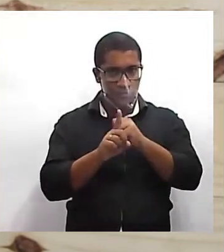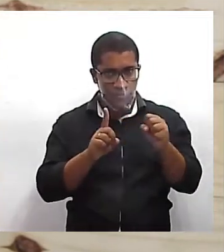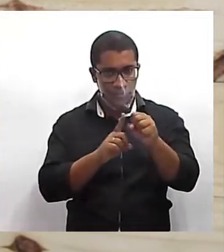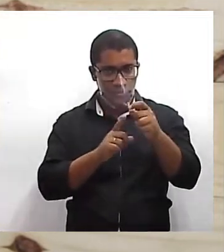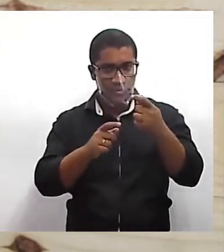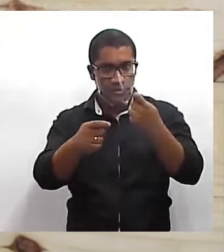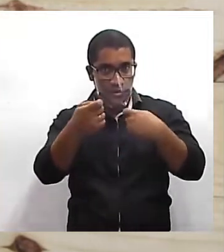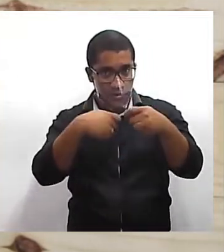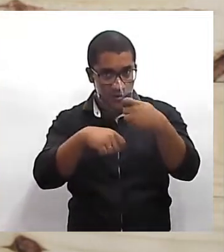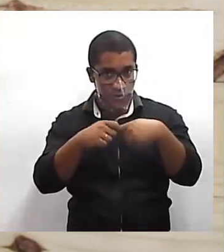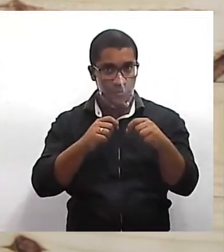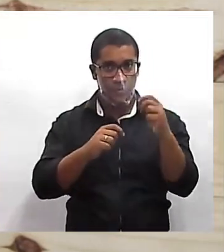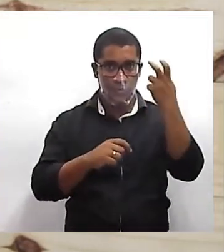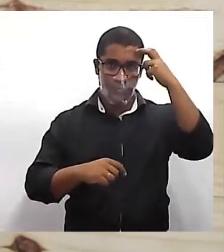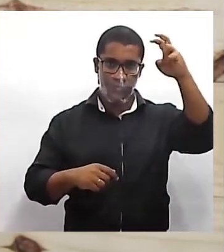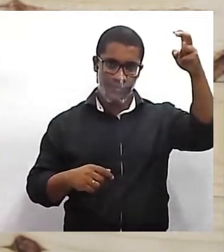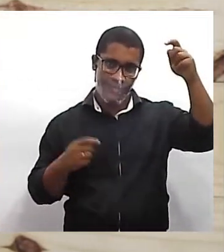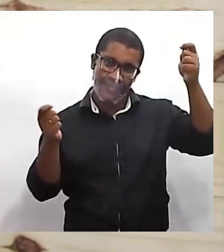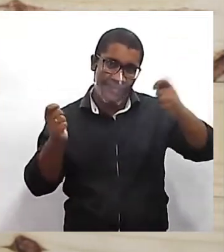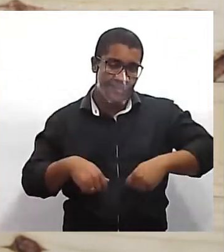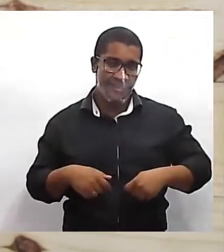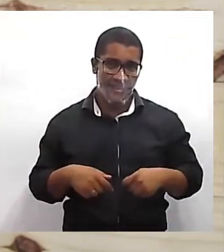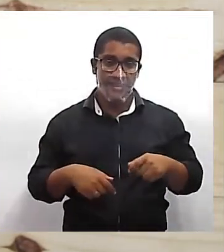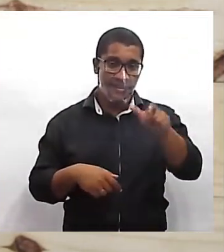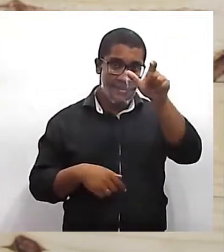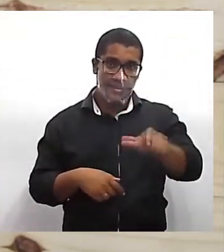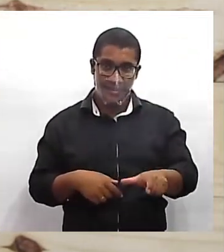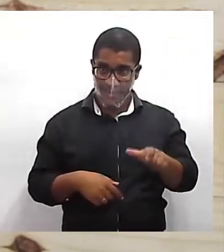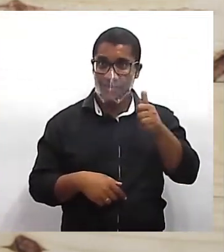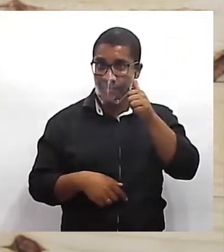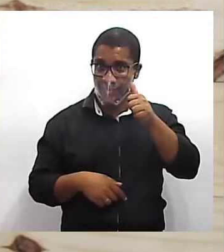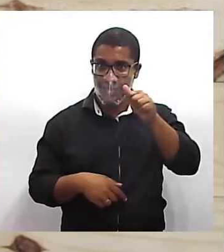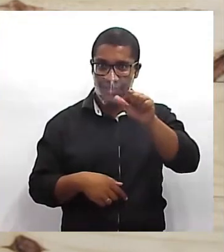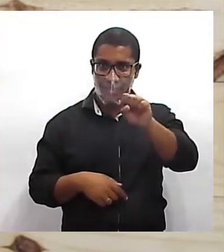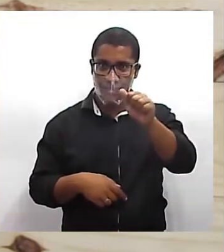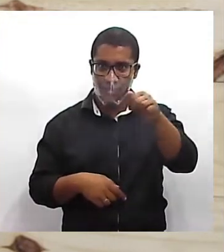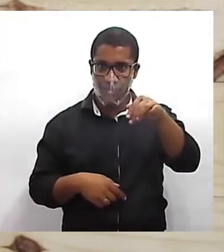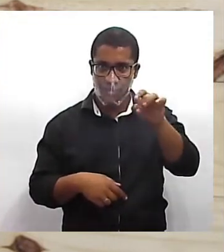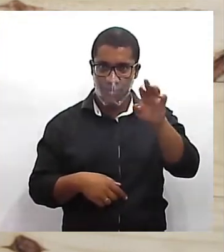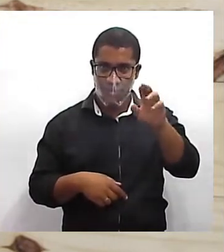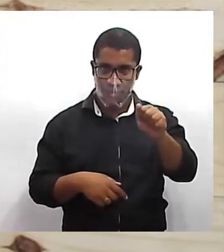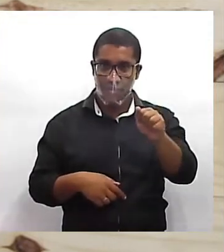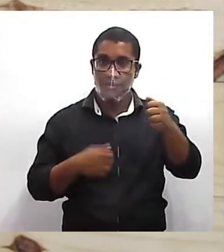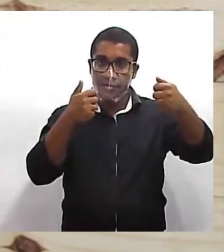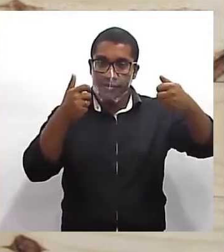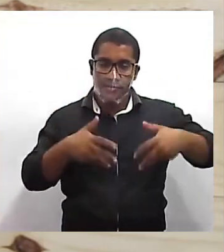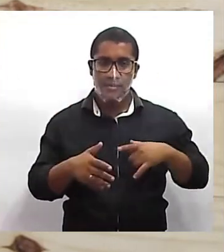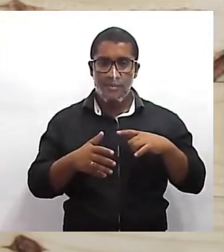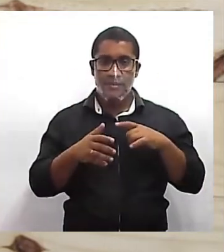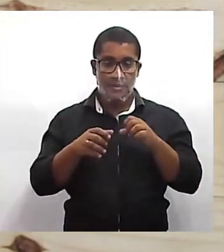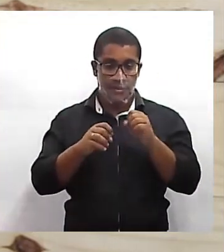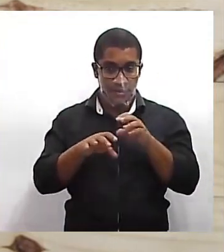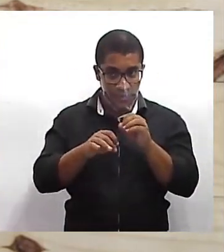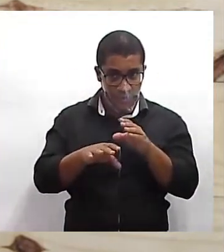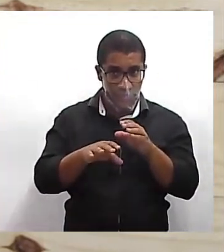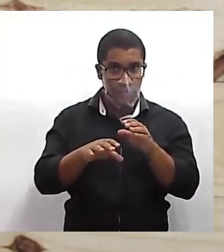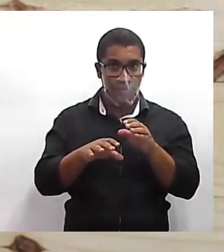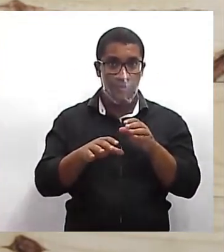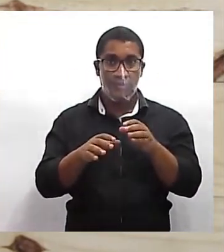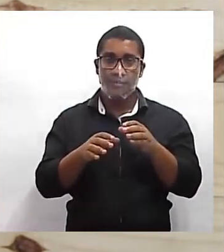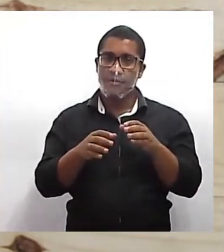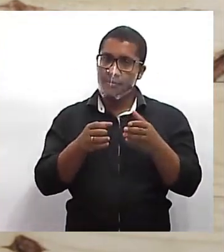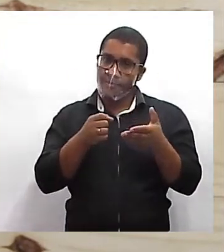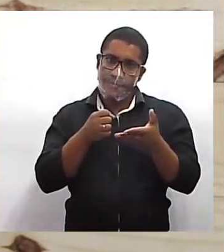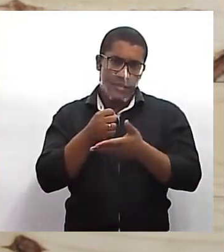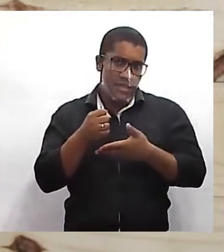e cultural. Sandra explica que o direito à educação de qualidade é básico, porque assegura o cumprimento de outros